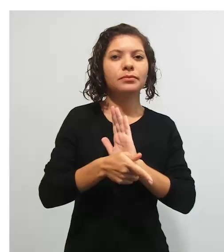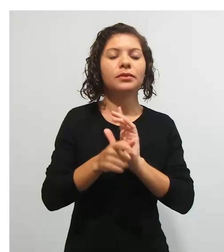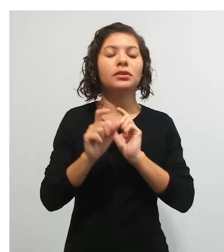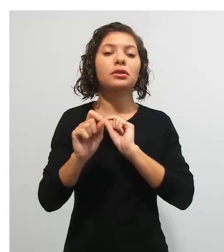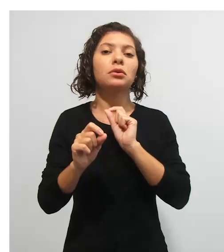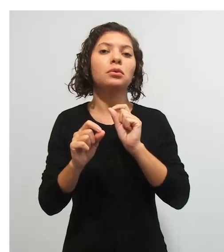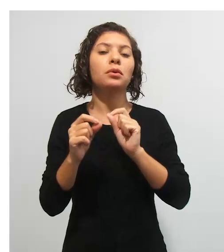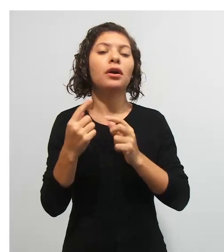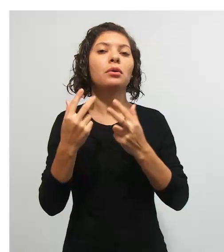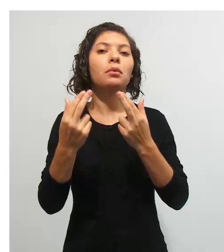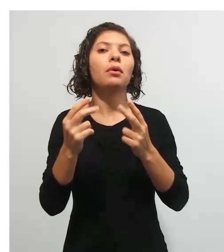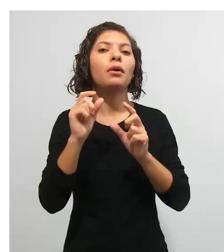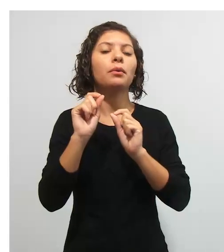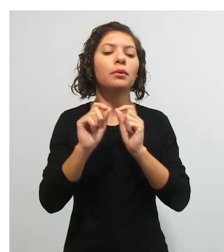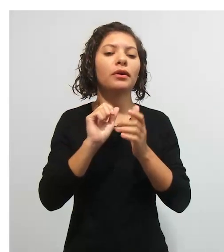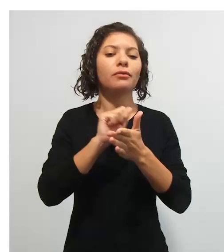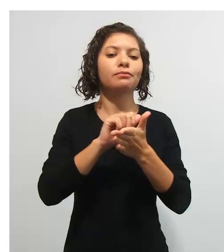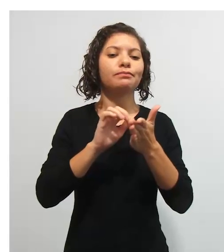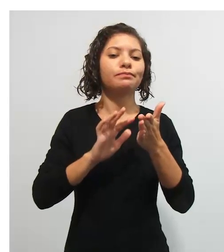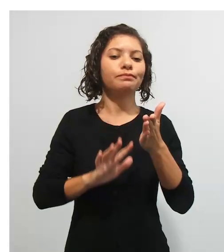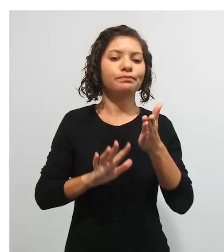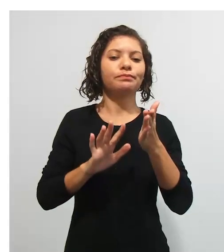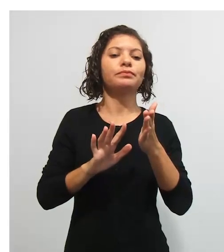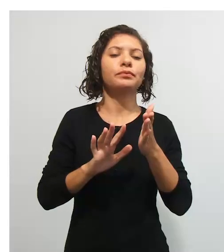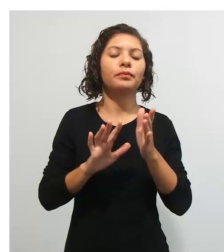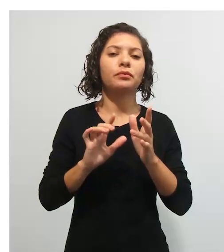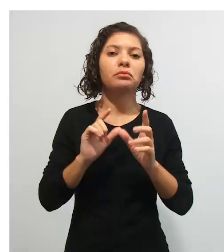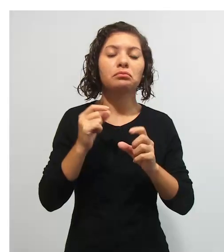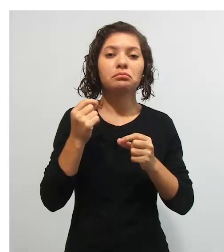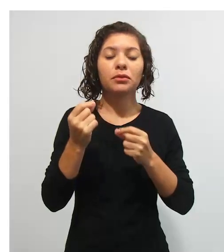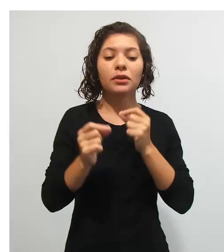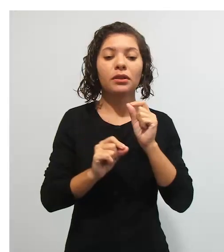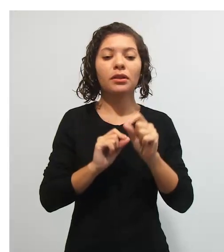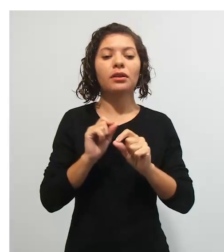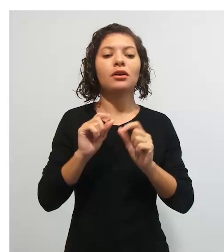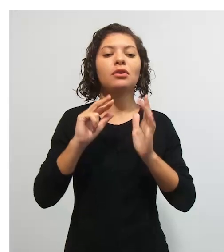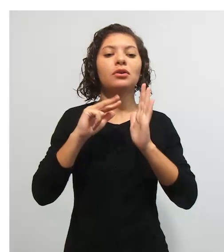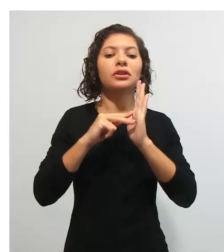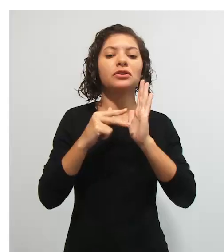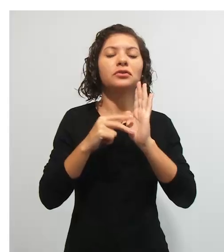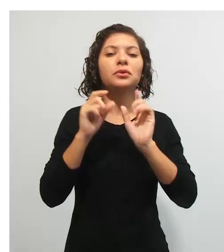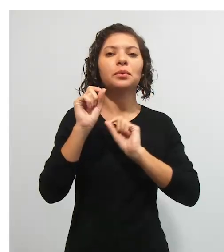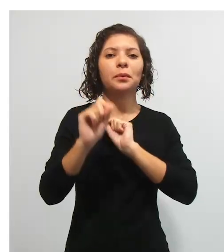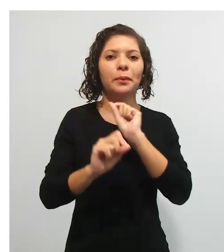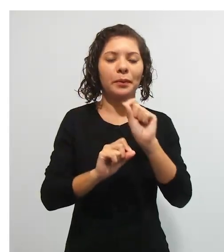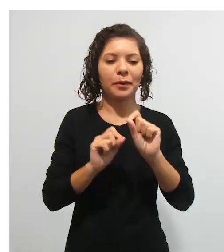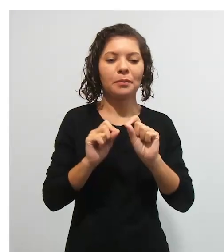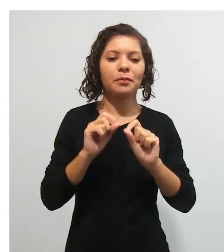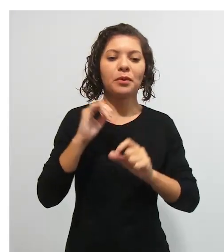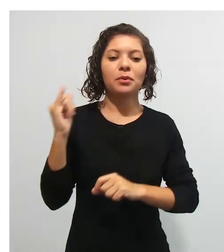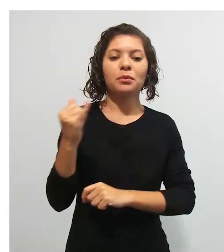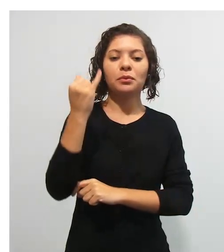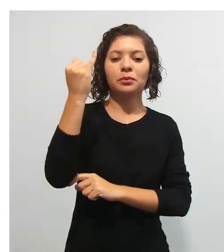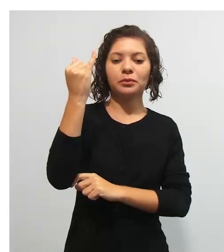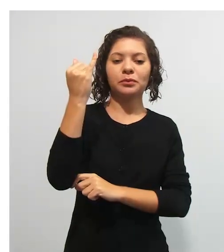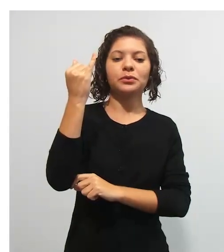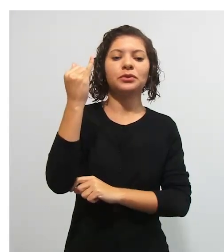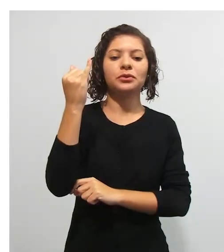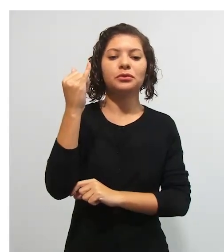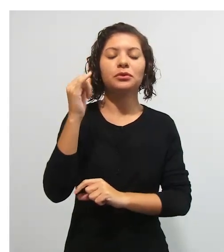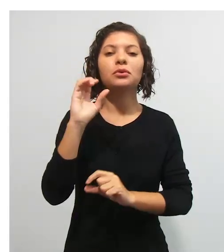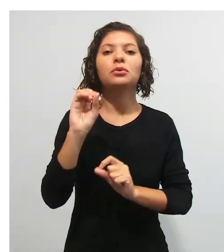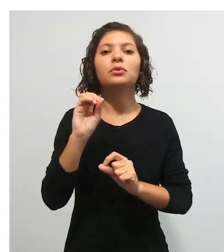discursivas é concebê-la como atividade que tem um fim em si mesma, destituída das significações e das suas funções